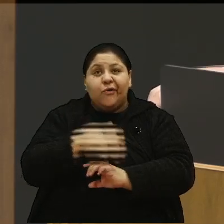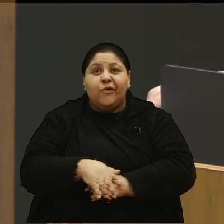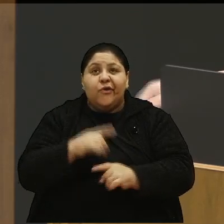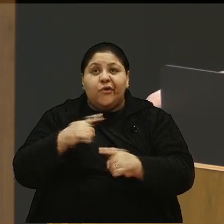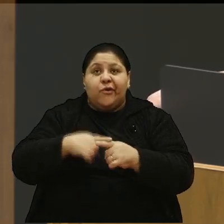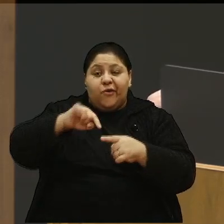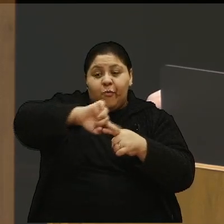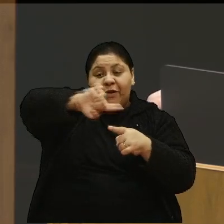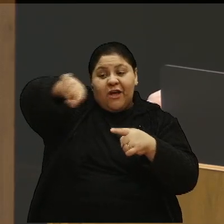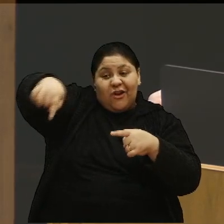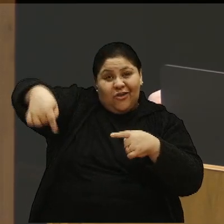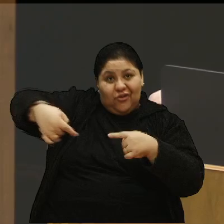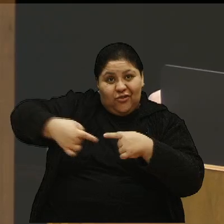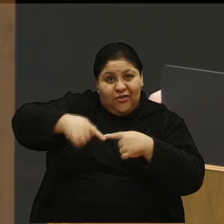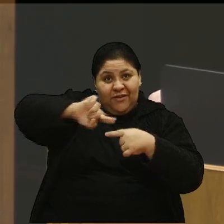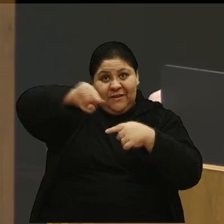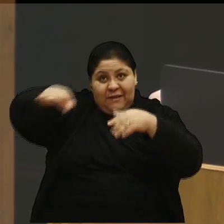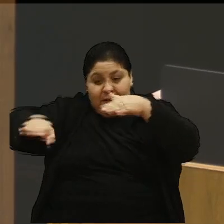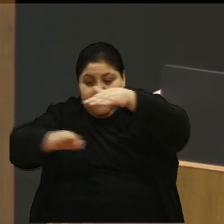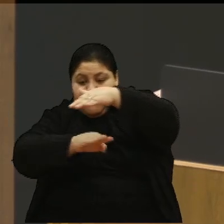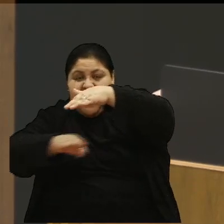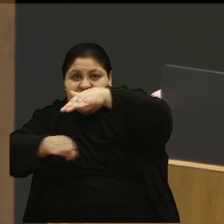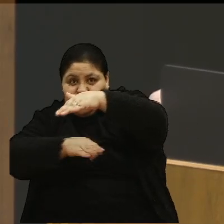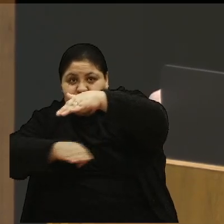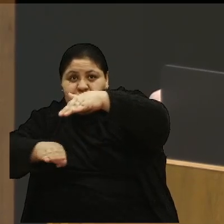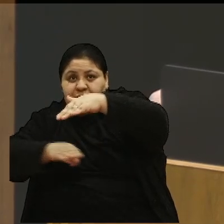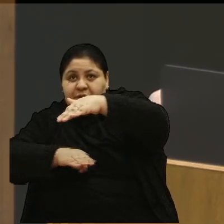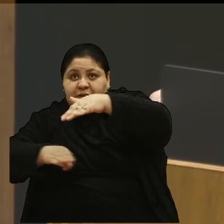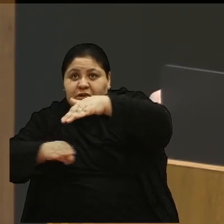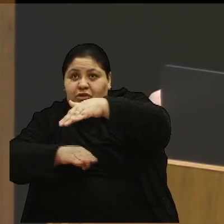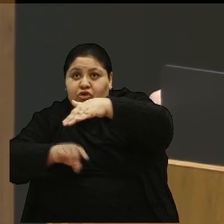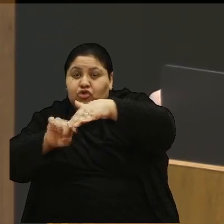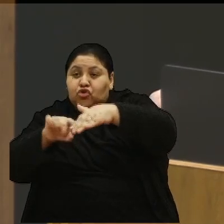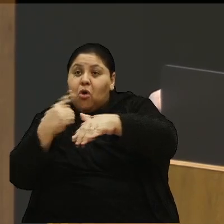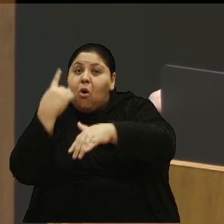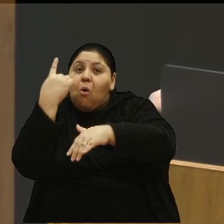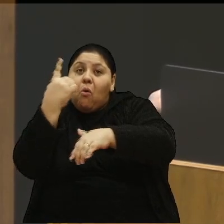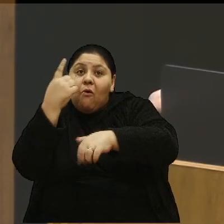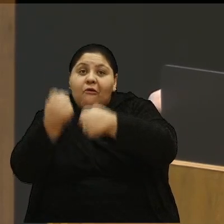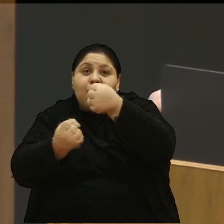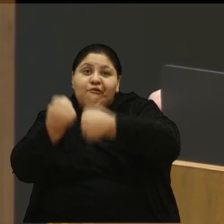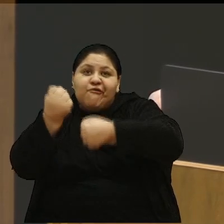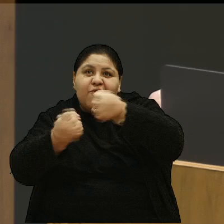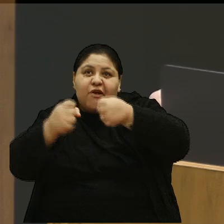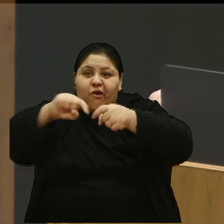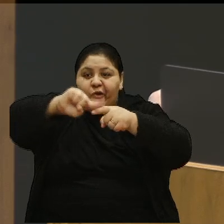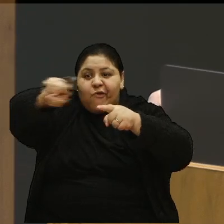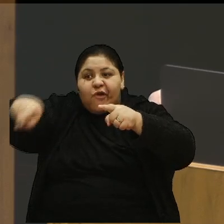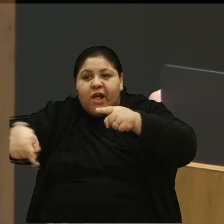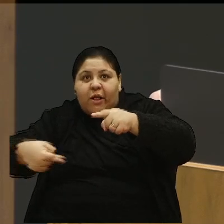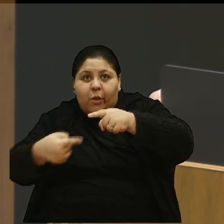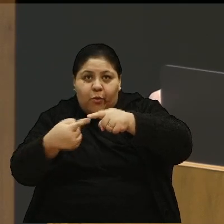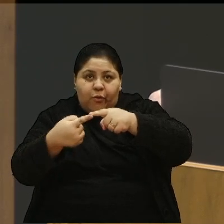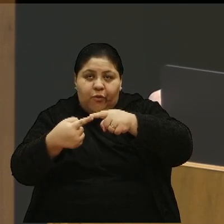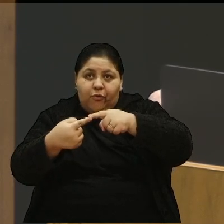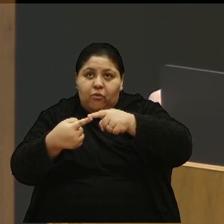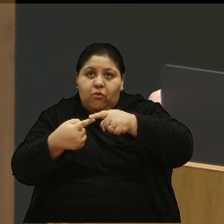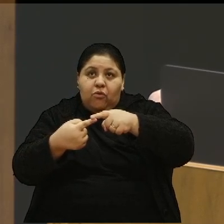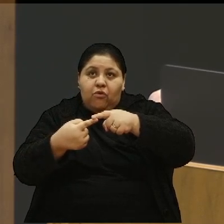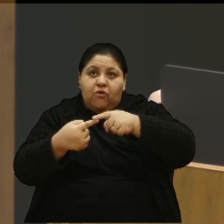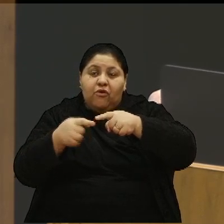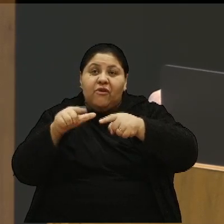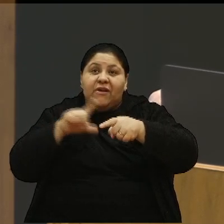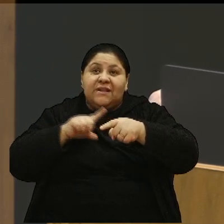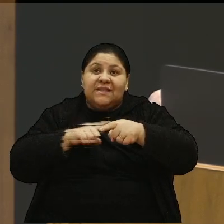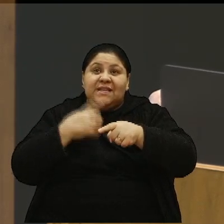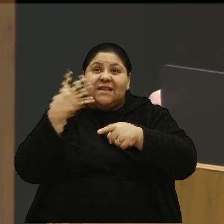rotatória circular, como tem embaixo do Bazei, ela permite apenas um veículo circulando a rotatória por vez. Uma mão, e ali nós